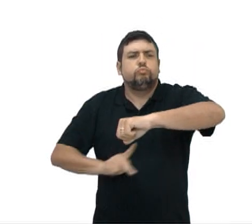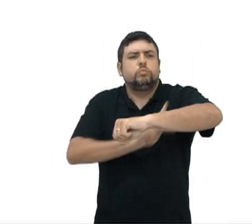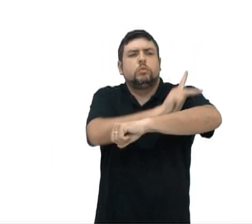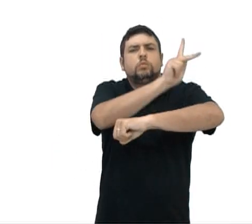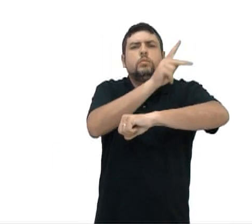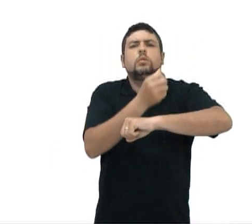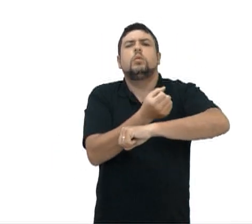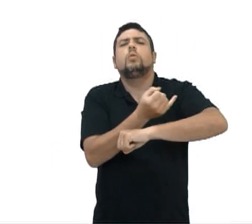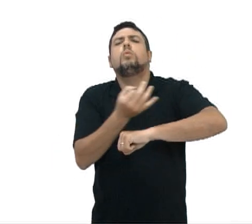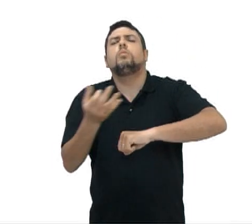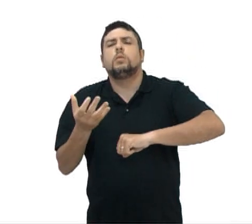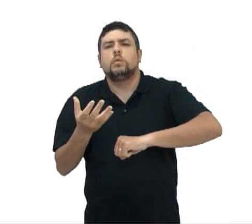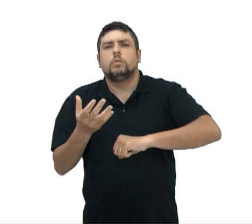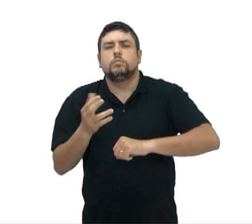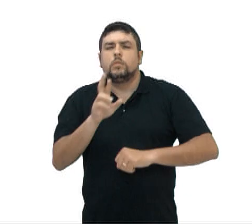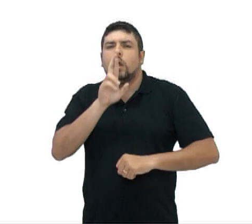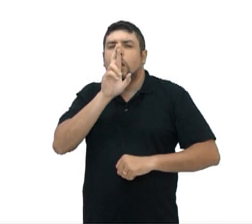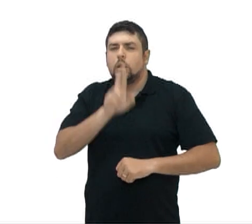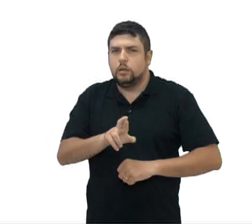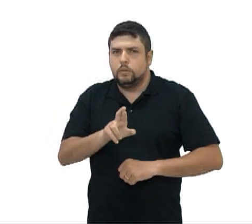propriedade. Vamos resolver?